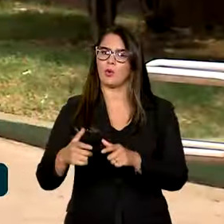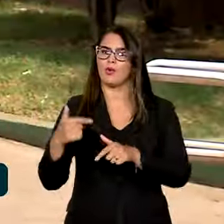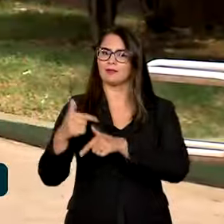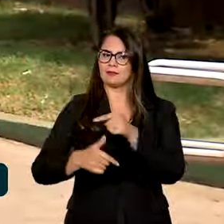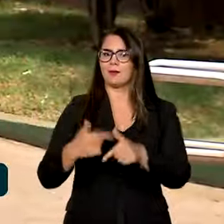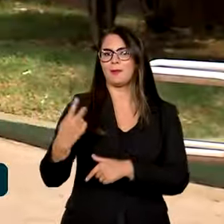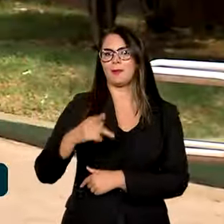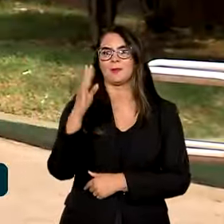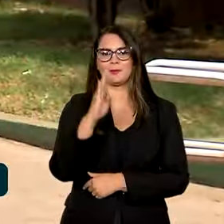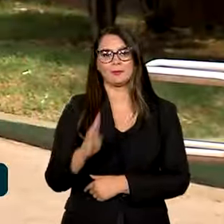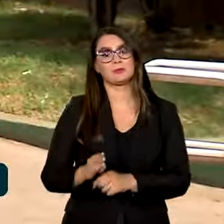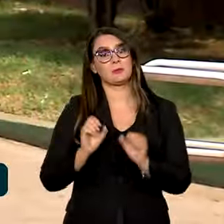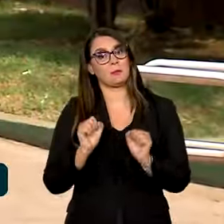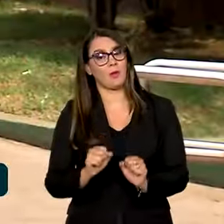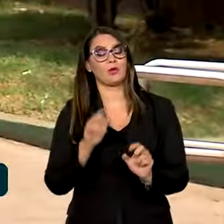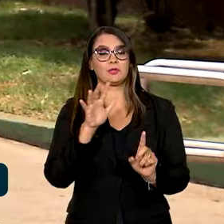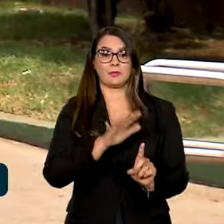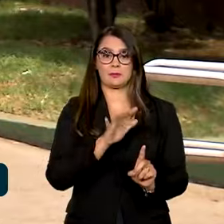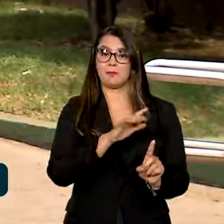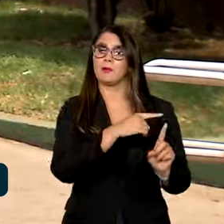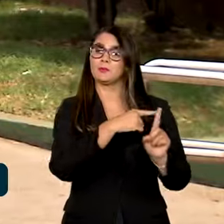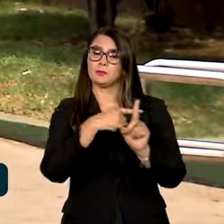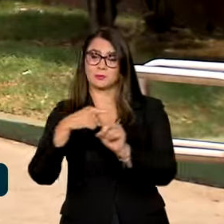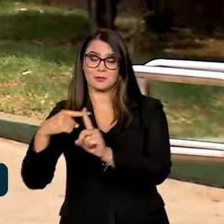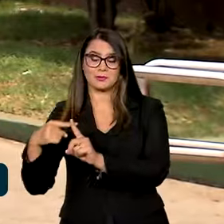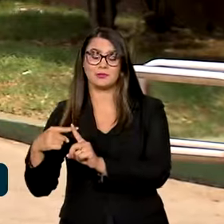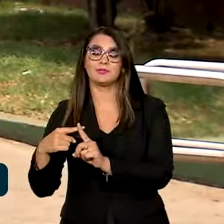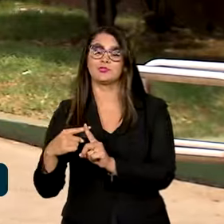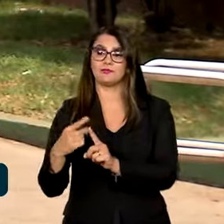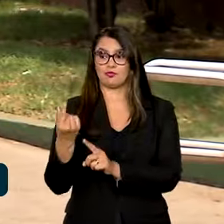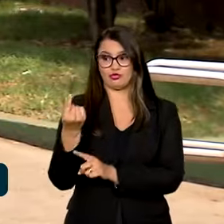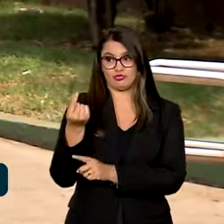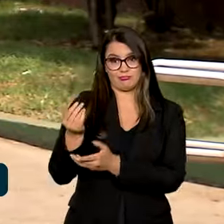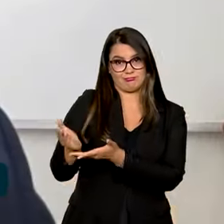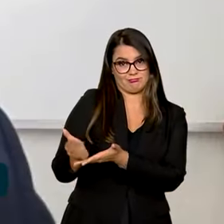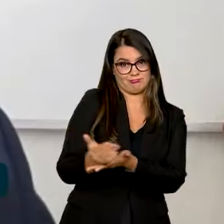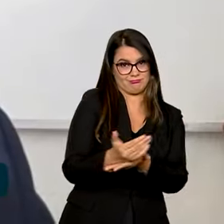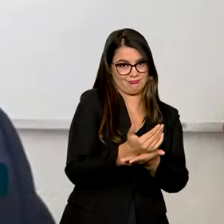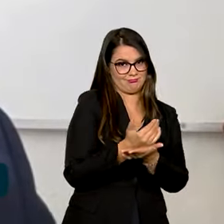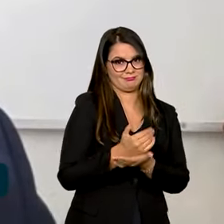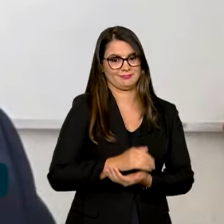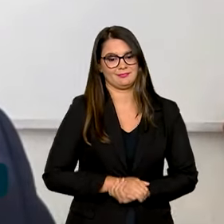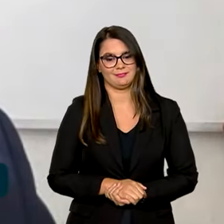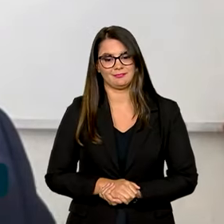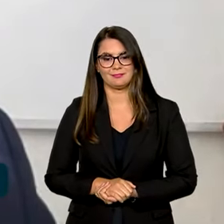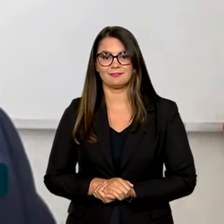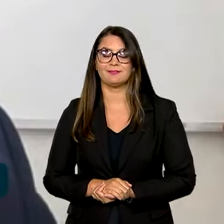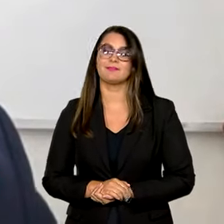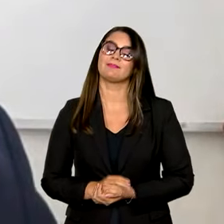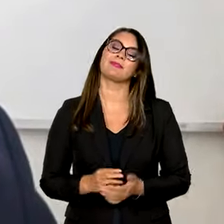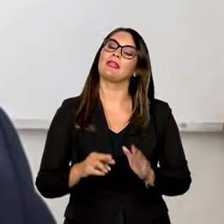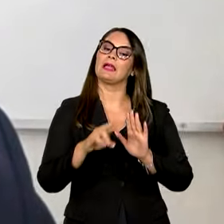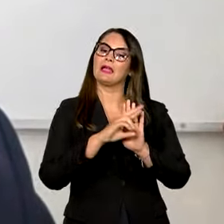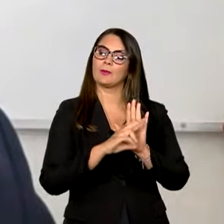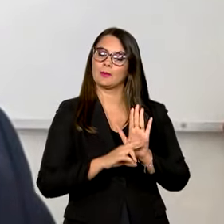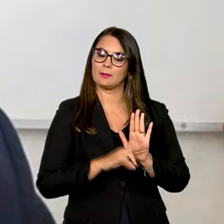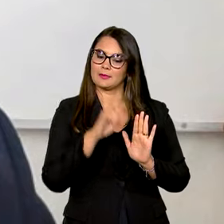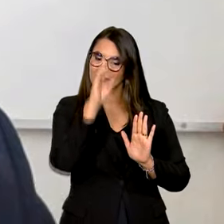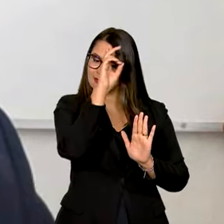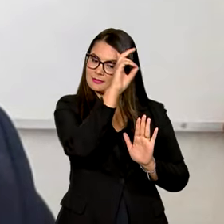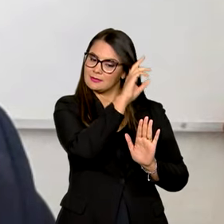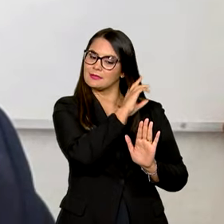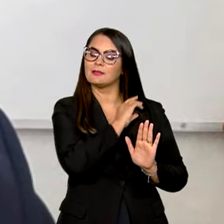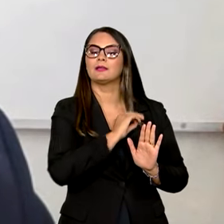país O que pode causar impactos positivos na arrecadação fiscal parte dessa regulamentação ela é